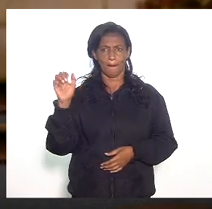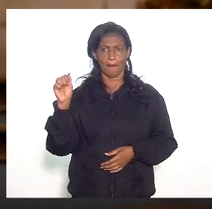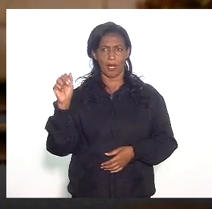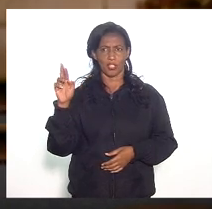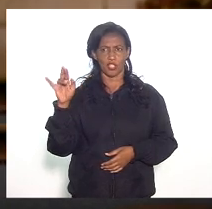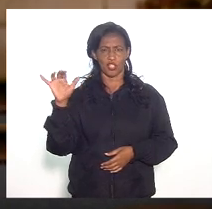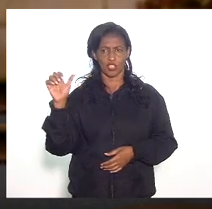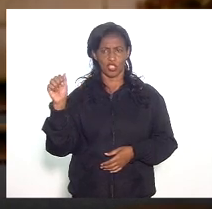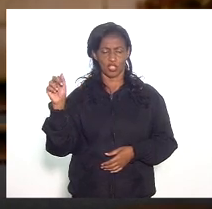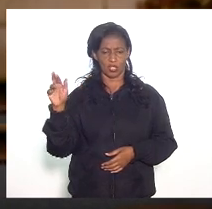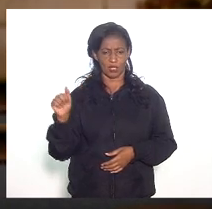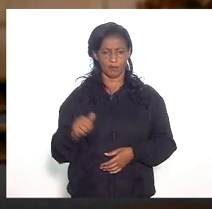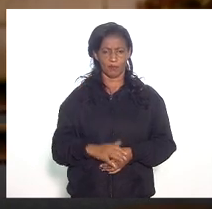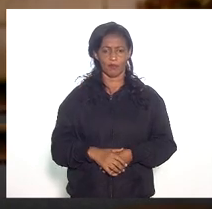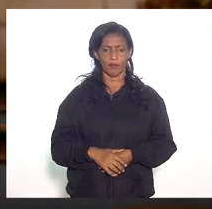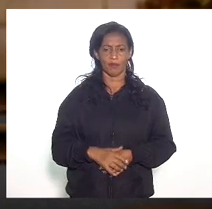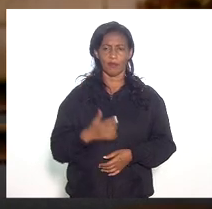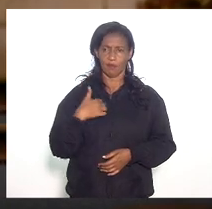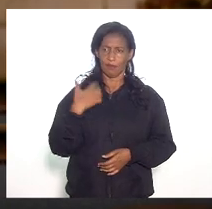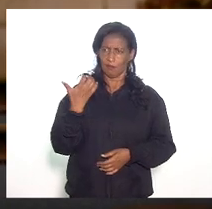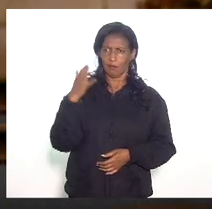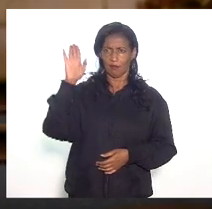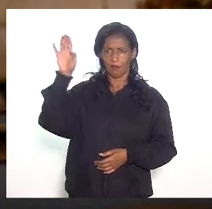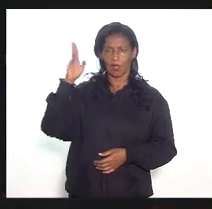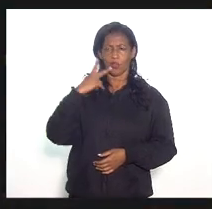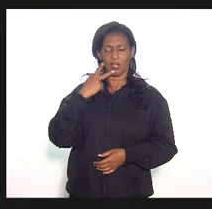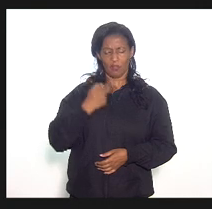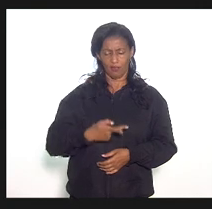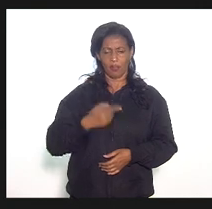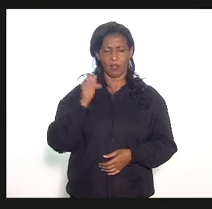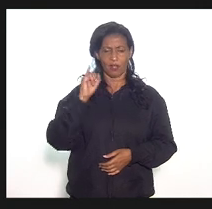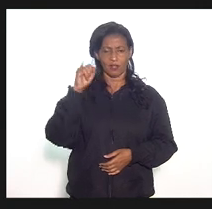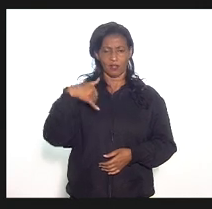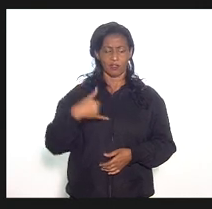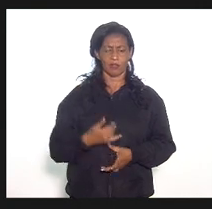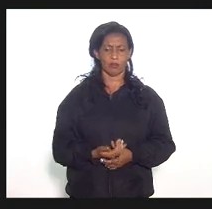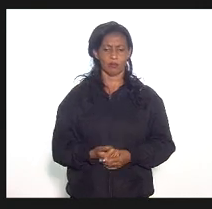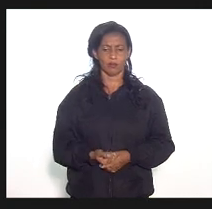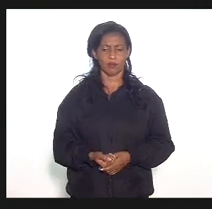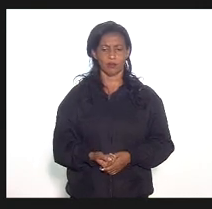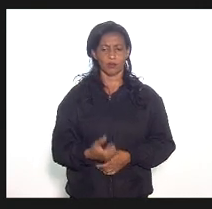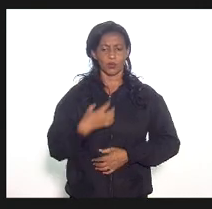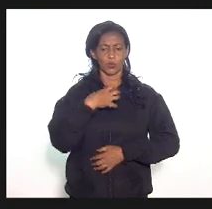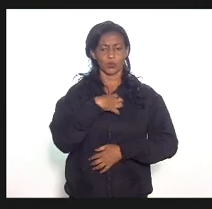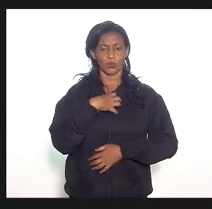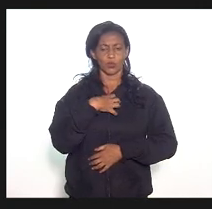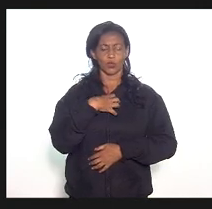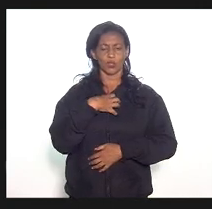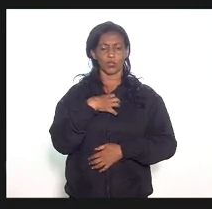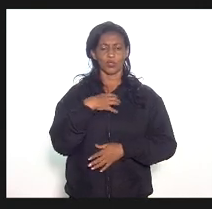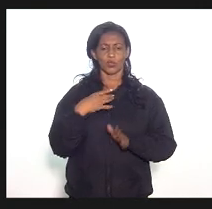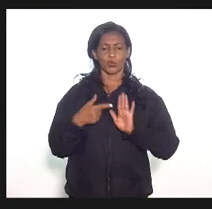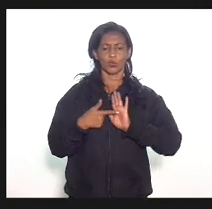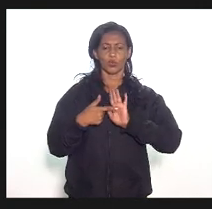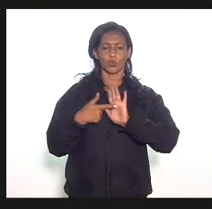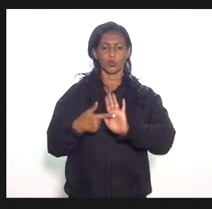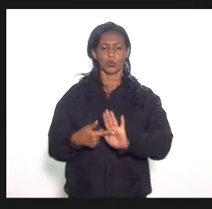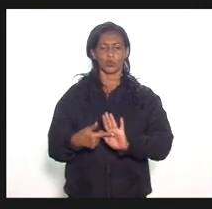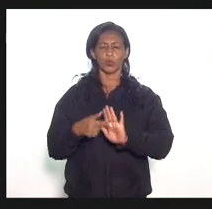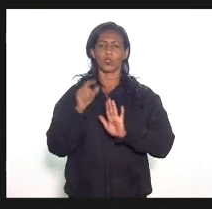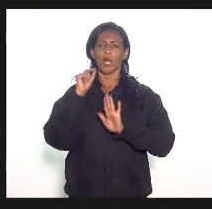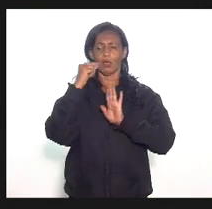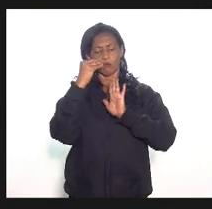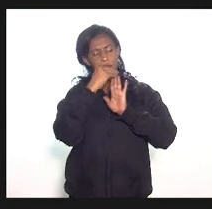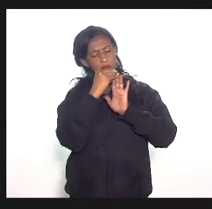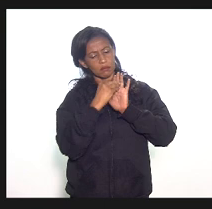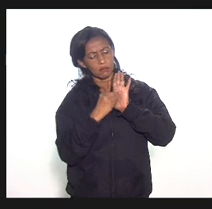eu gostaria de falar assim presidente que eu no sentido de direcioná-las ao que realmente entendo importante